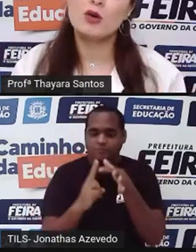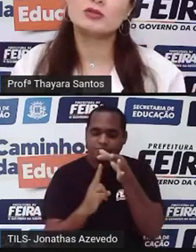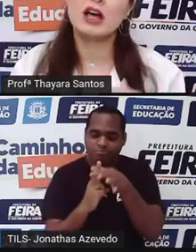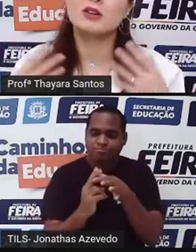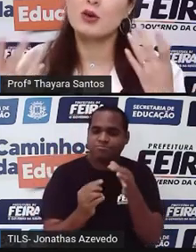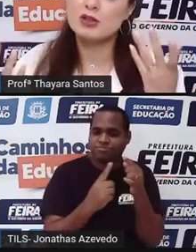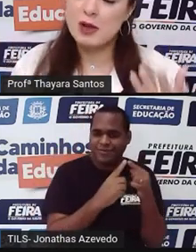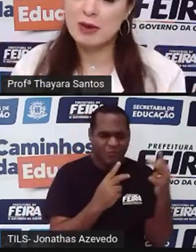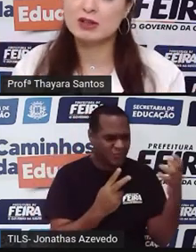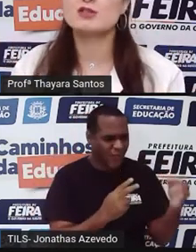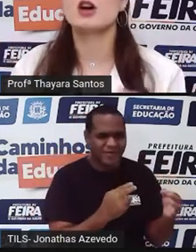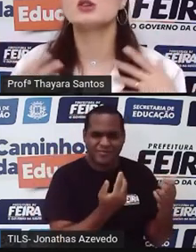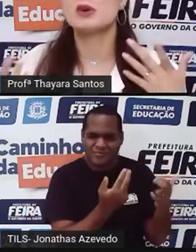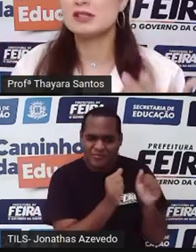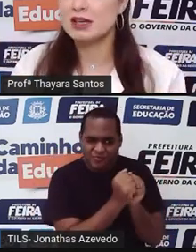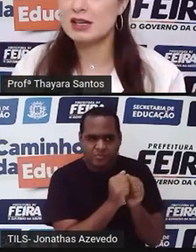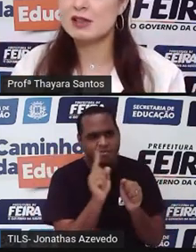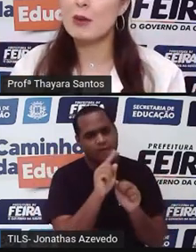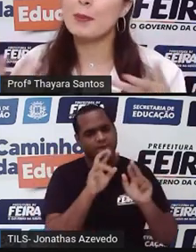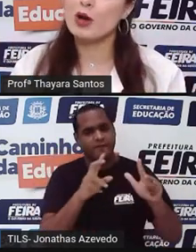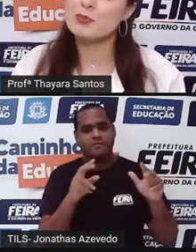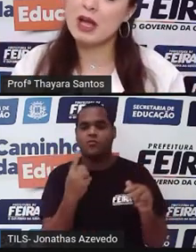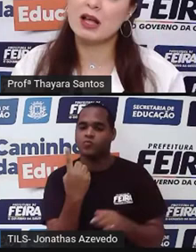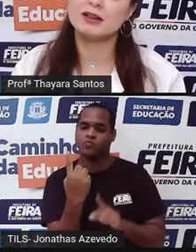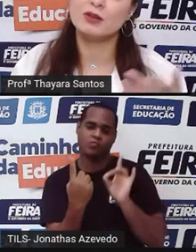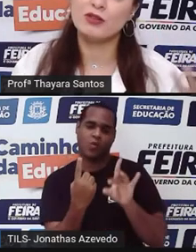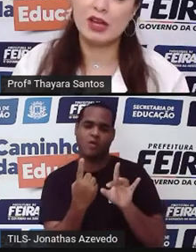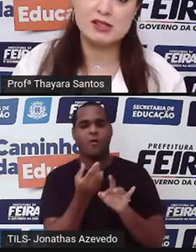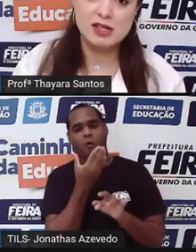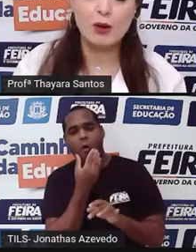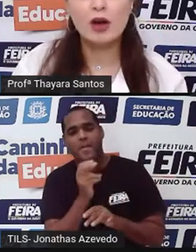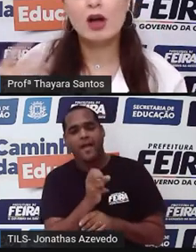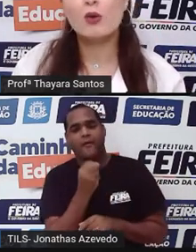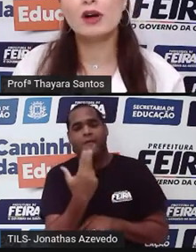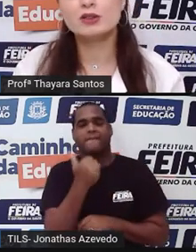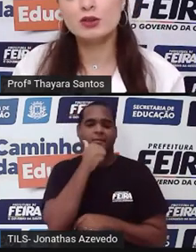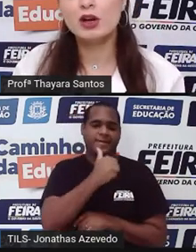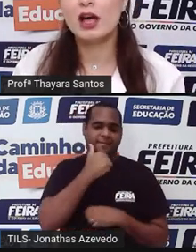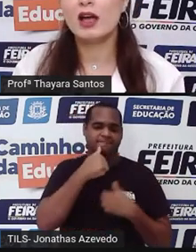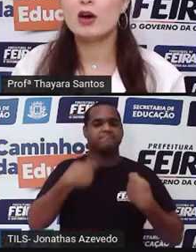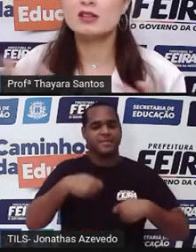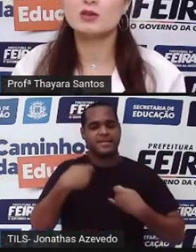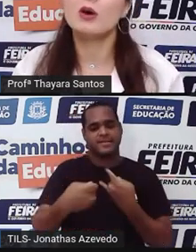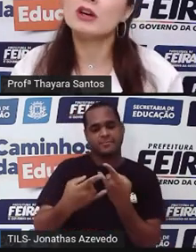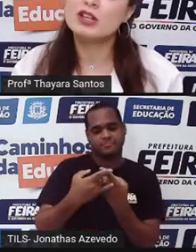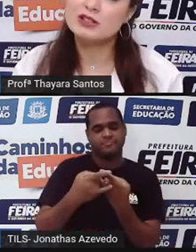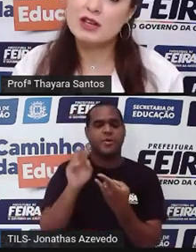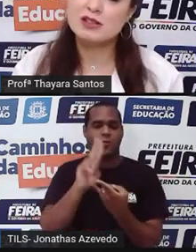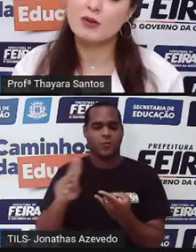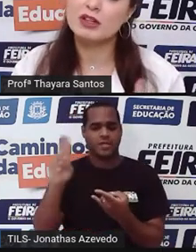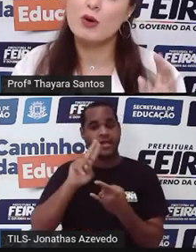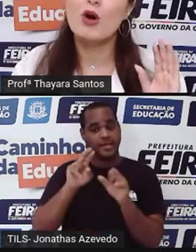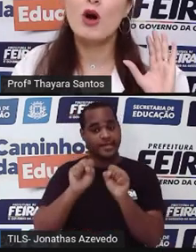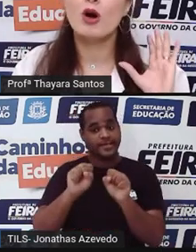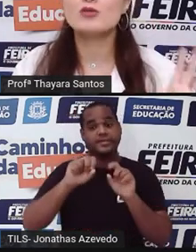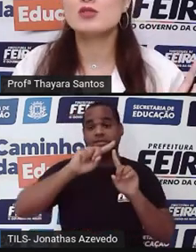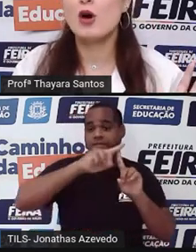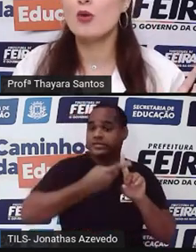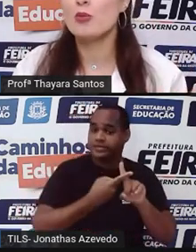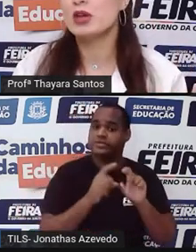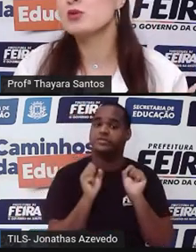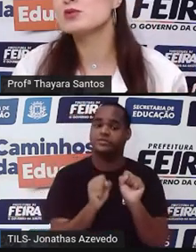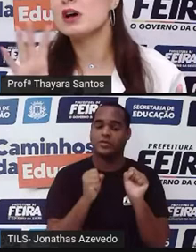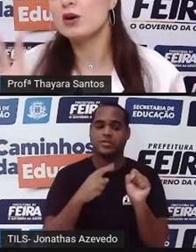vai ter contato com o espermatozoide com essa cresçam e pode pegar tanto infecção Quanto é ocasional uma gestação então